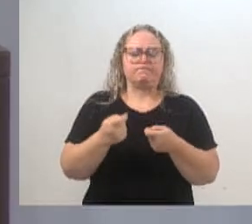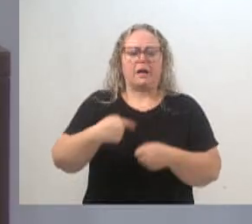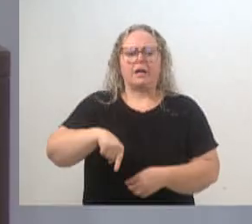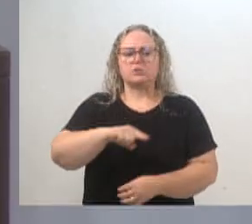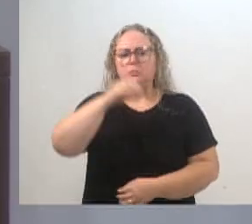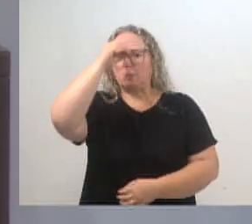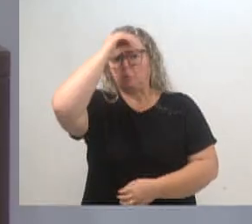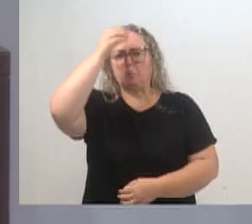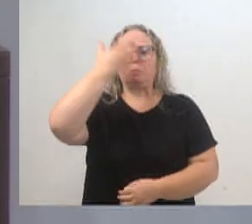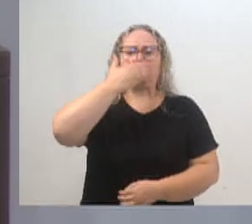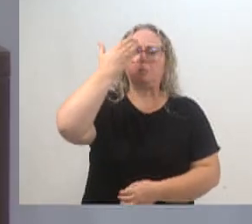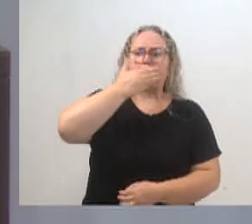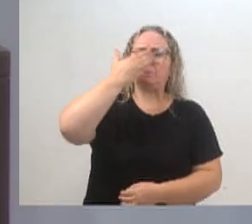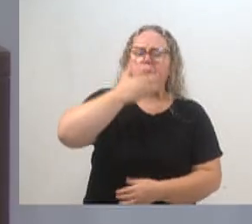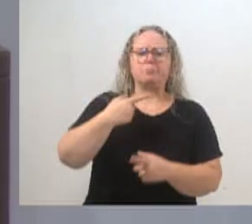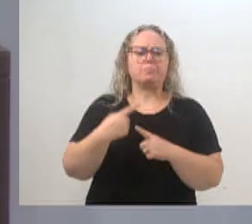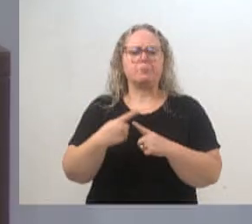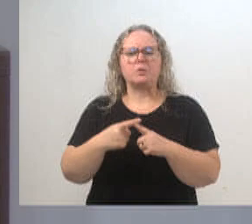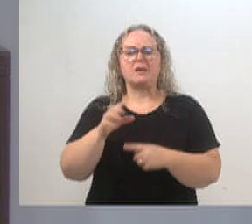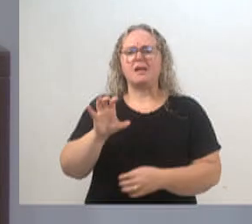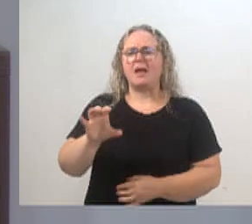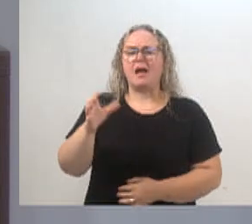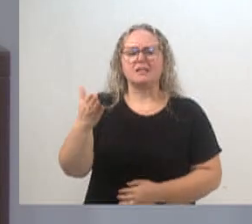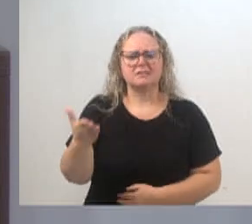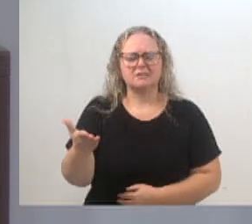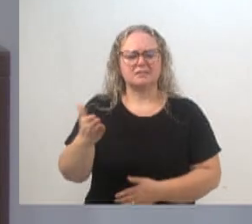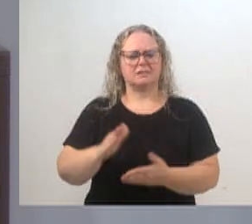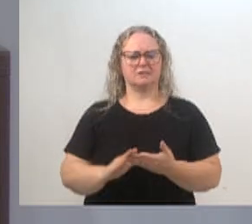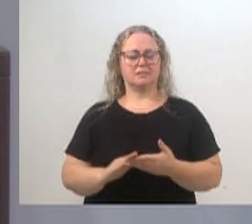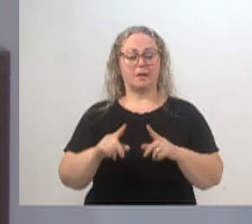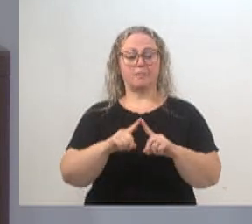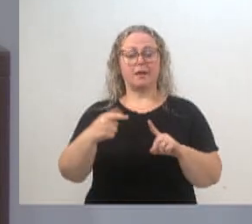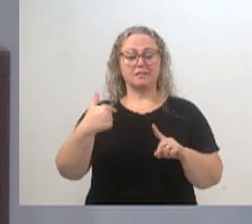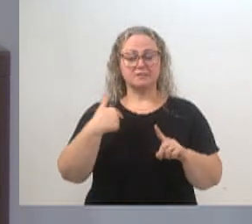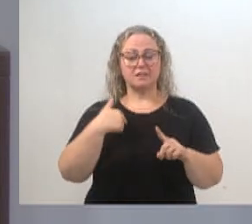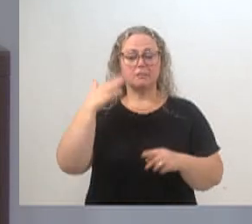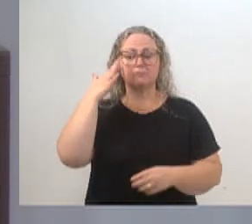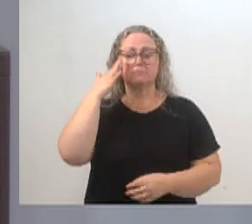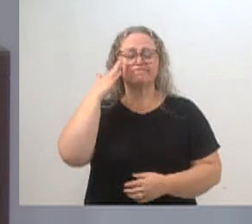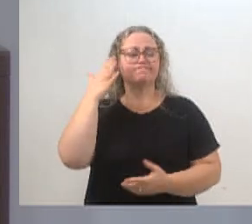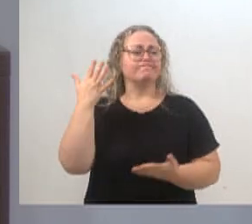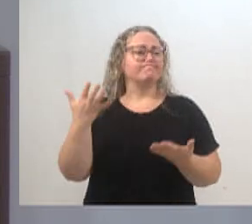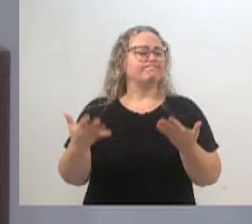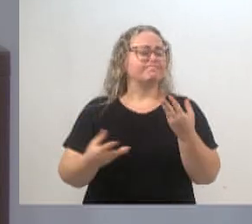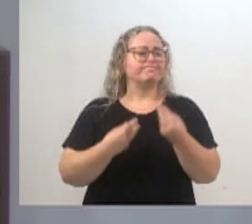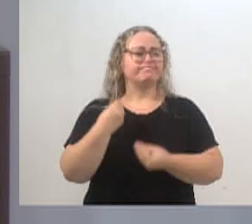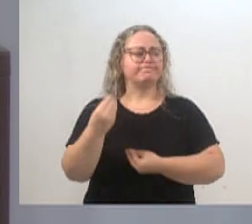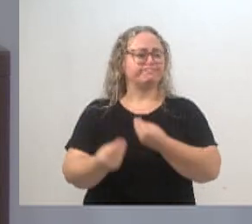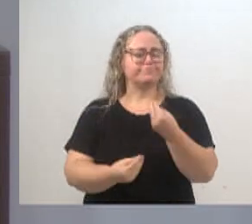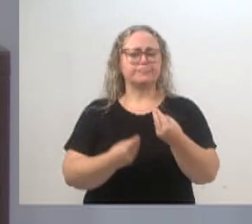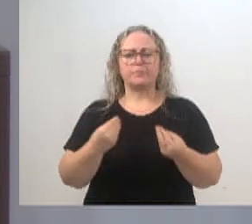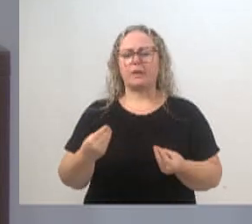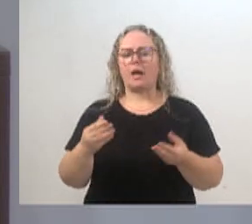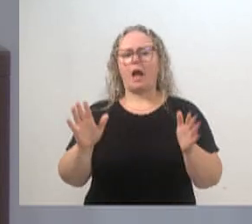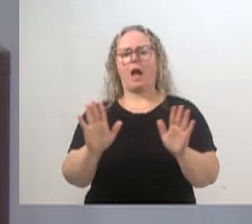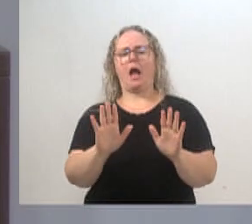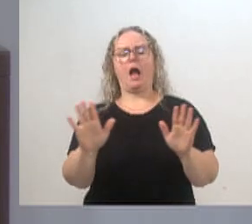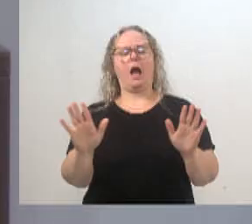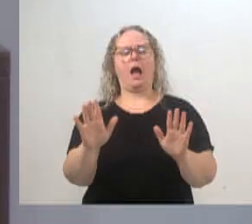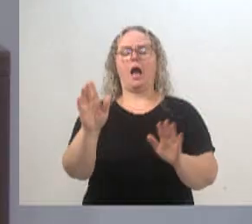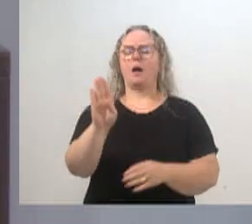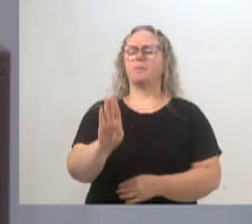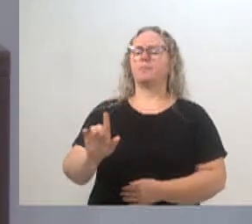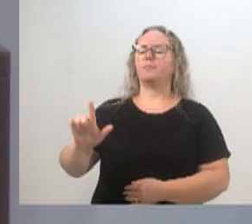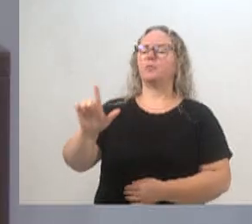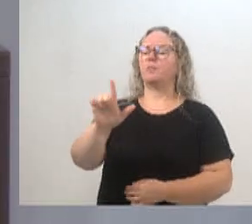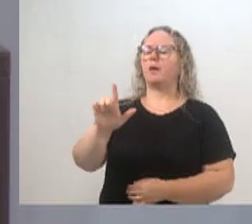não saiba responder, mas eu não consigo realmente entender o porquê que essa cidade diz, não, eu não quero uma